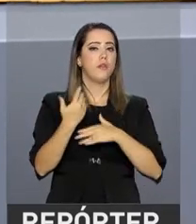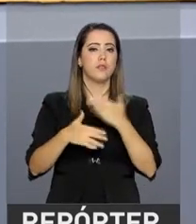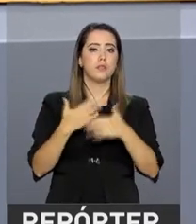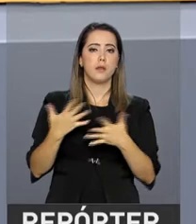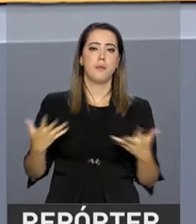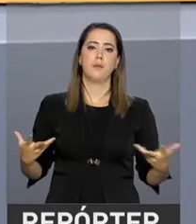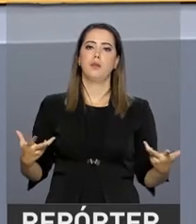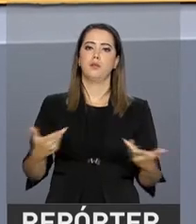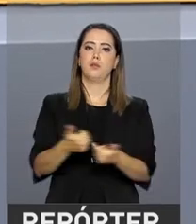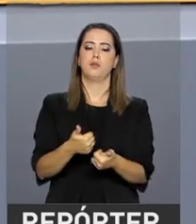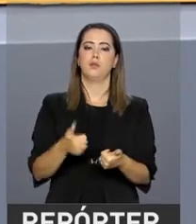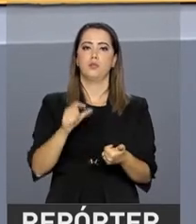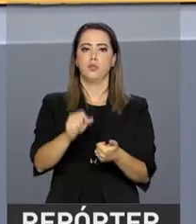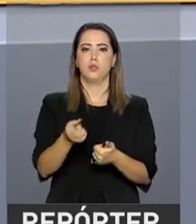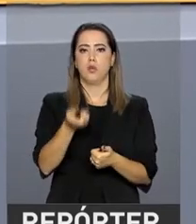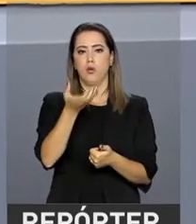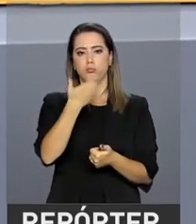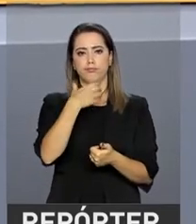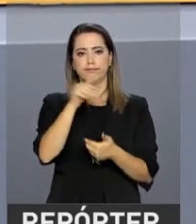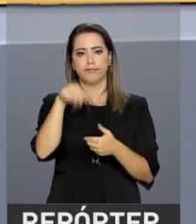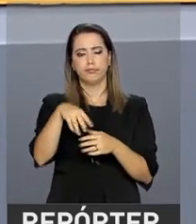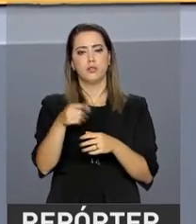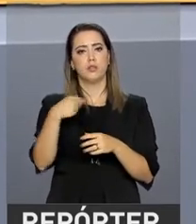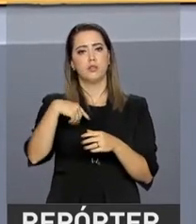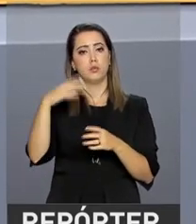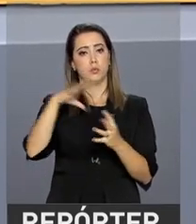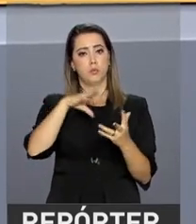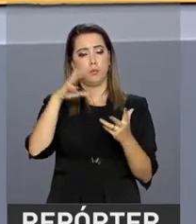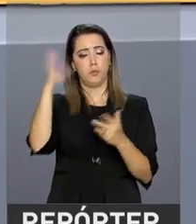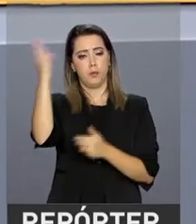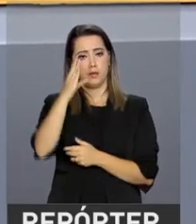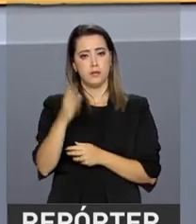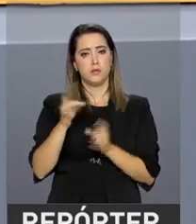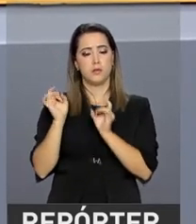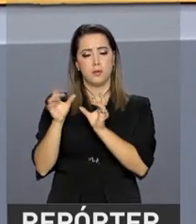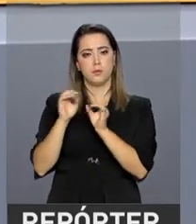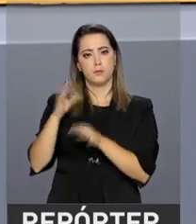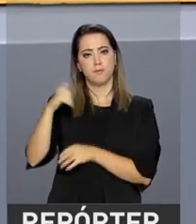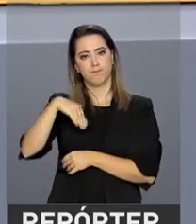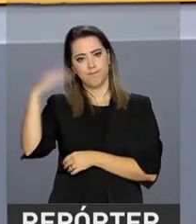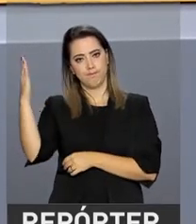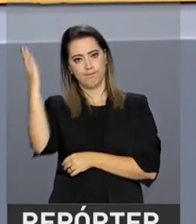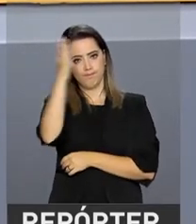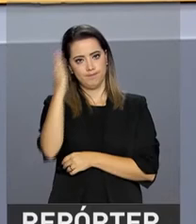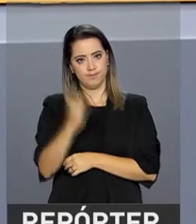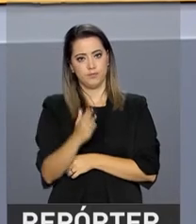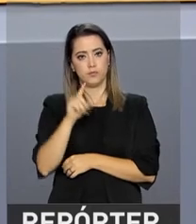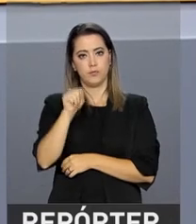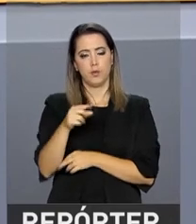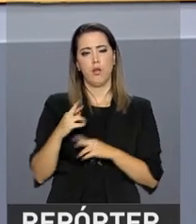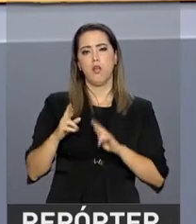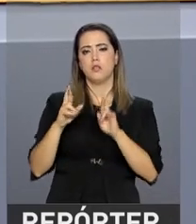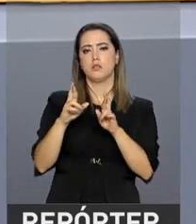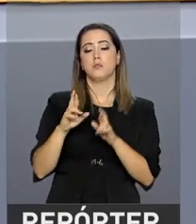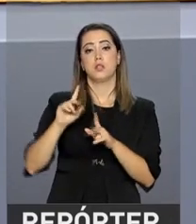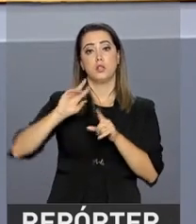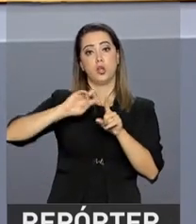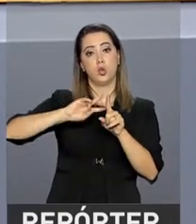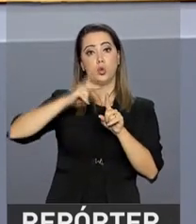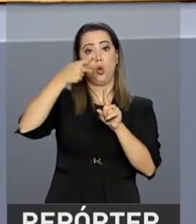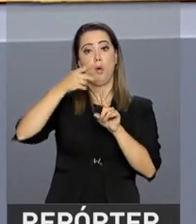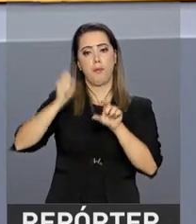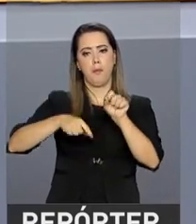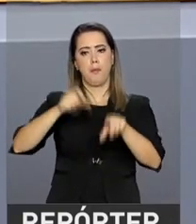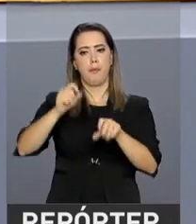produção no aumento do consumo interno e nas exportações de frutas brasileiras a expectativa é que o país dobre a produção